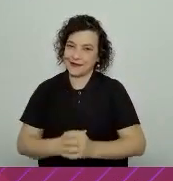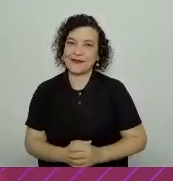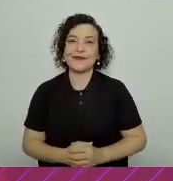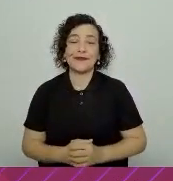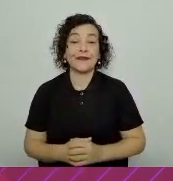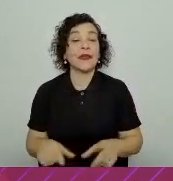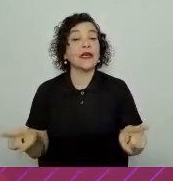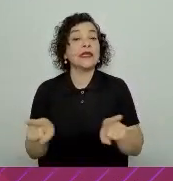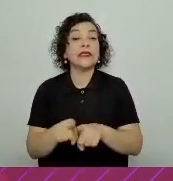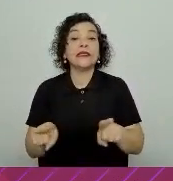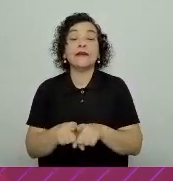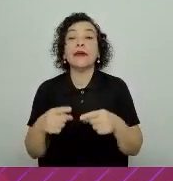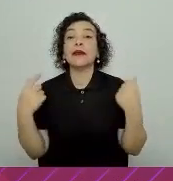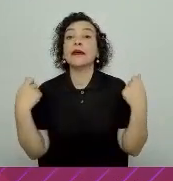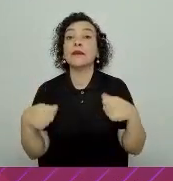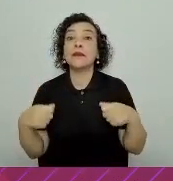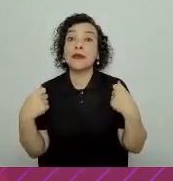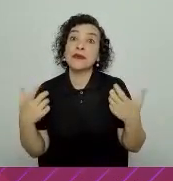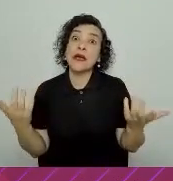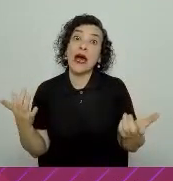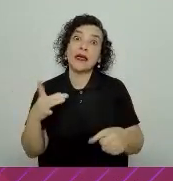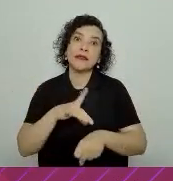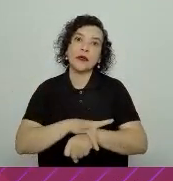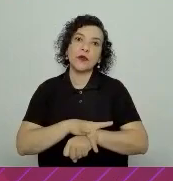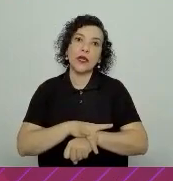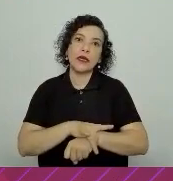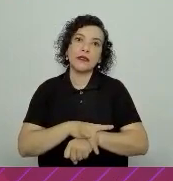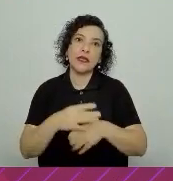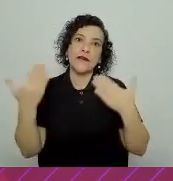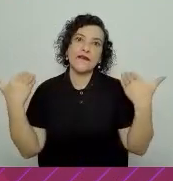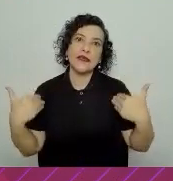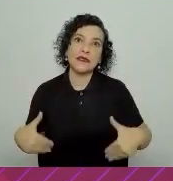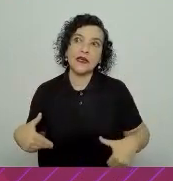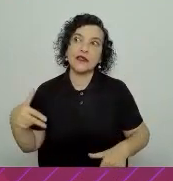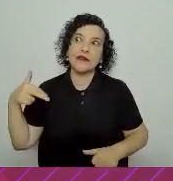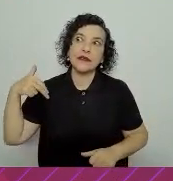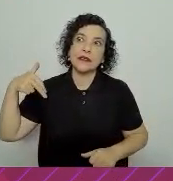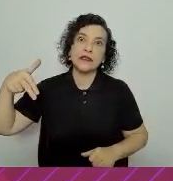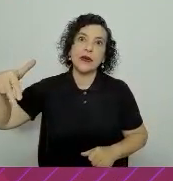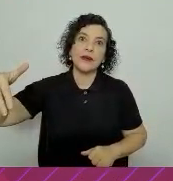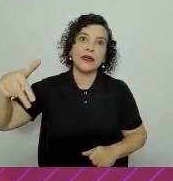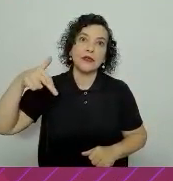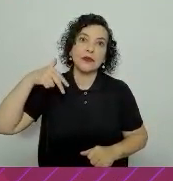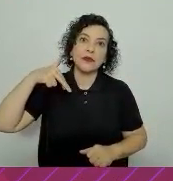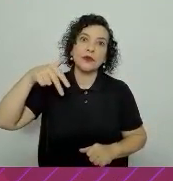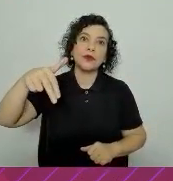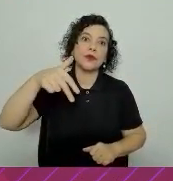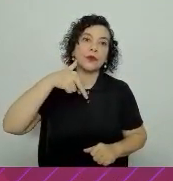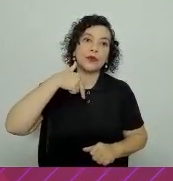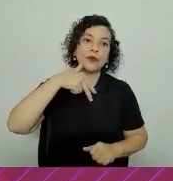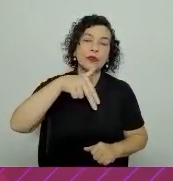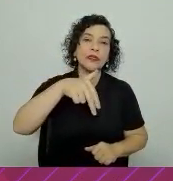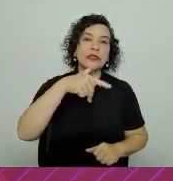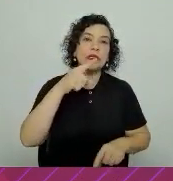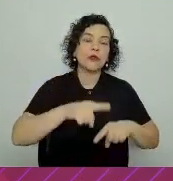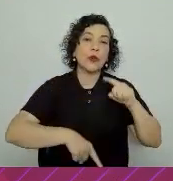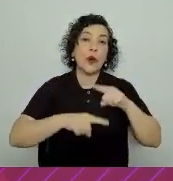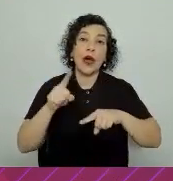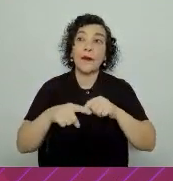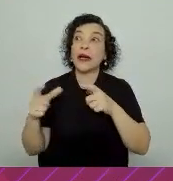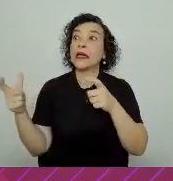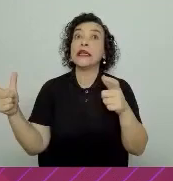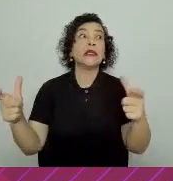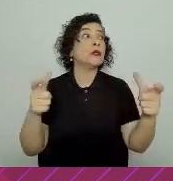E também temos que pensar um pouco na segurança física gente nós vamos estar caminhando né andando com dispositivos em locais públicos